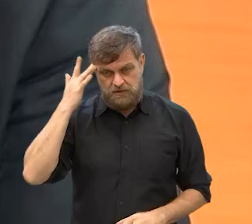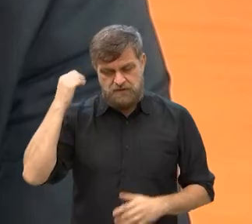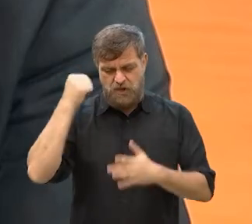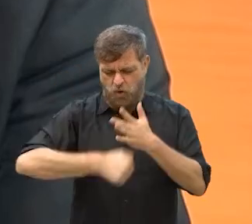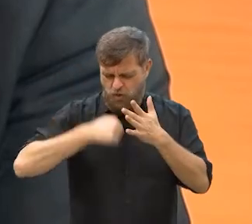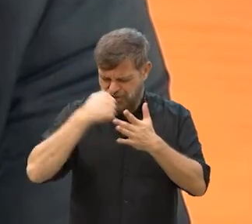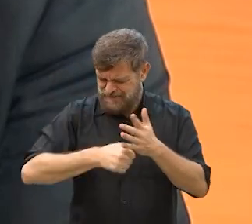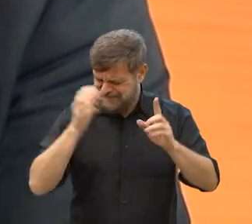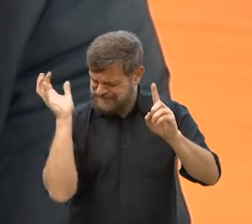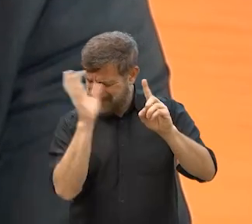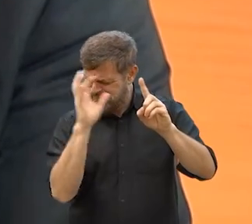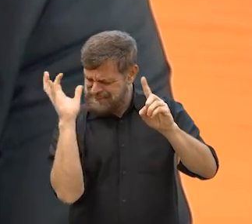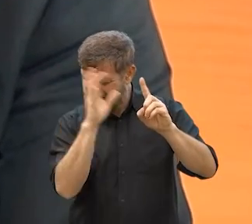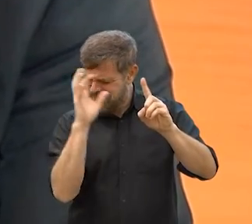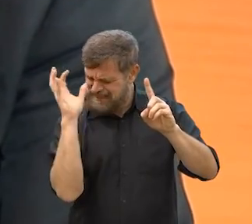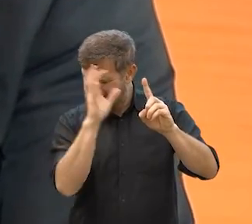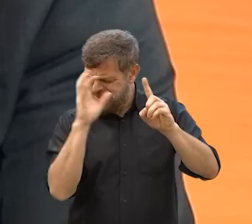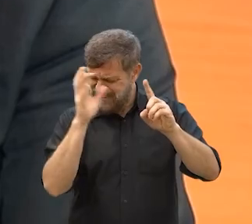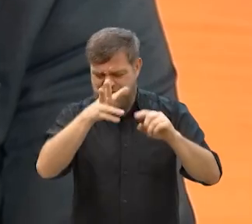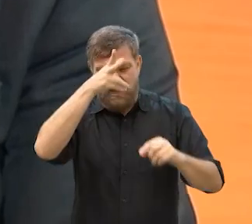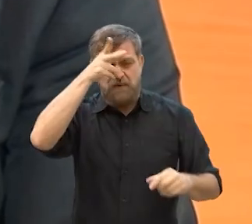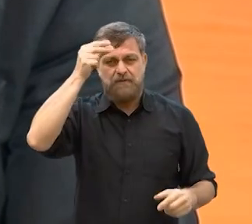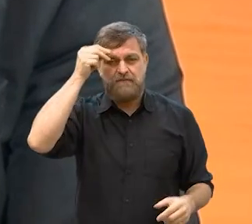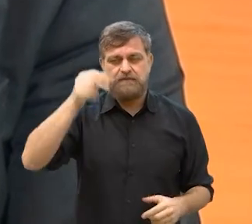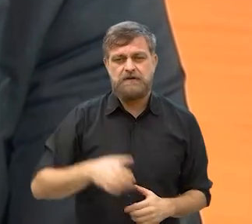tem, né? Porque